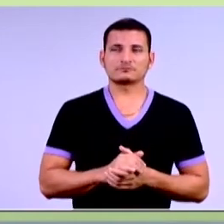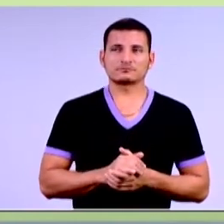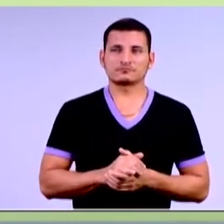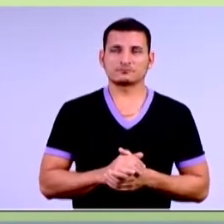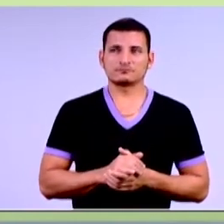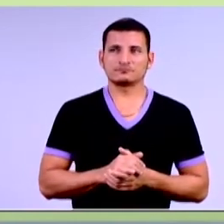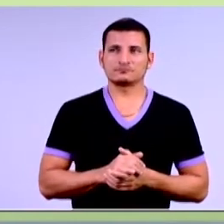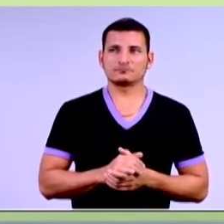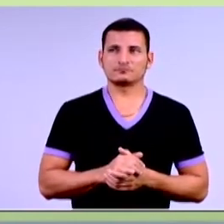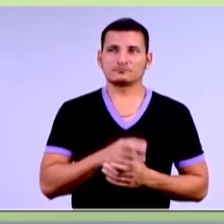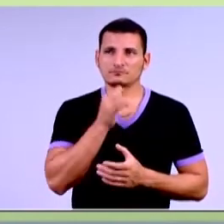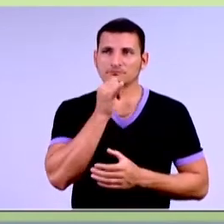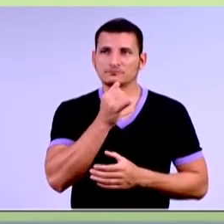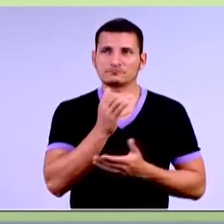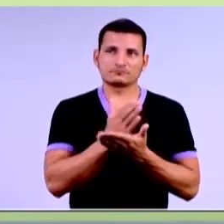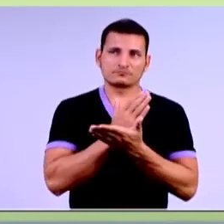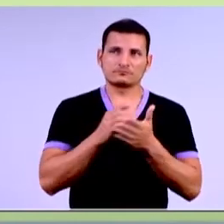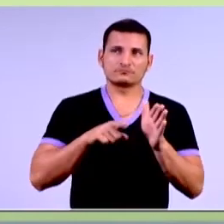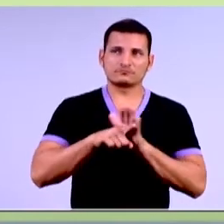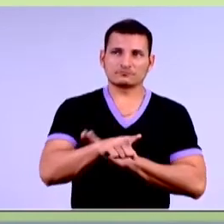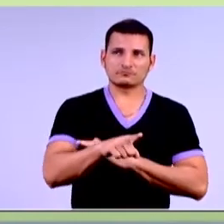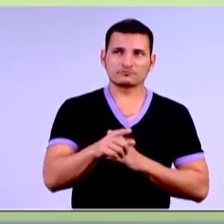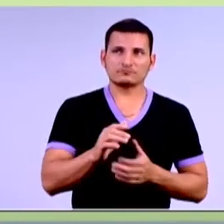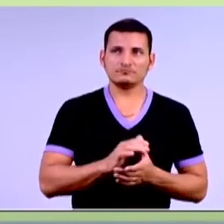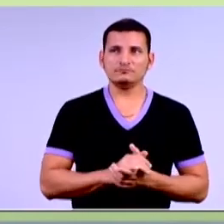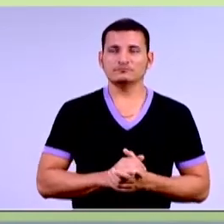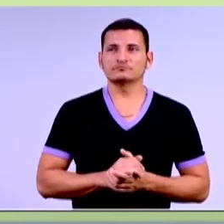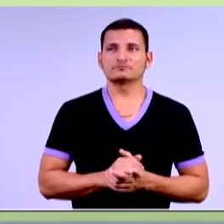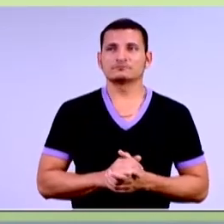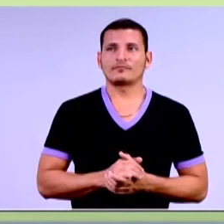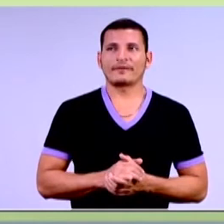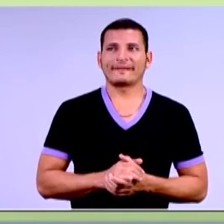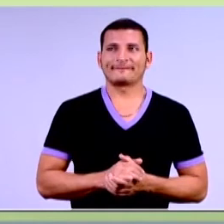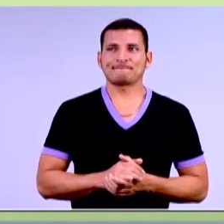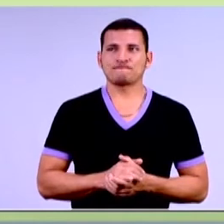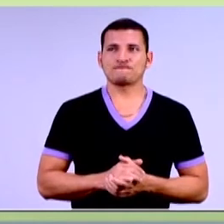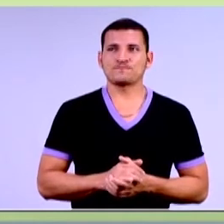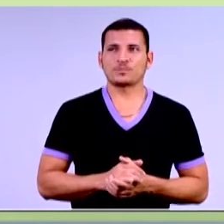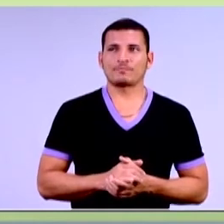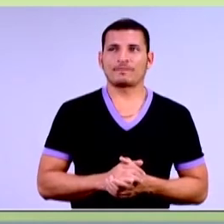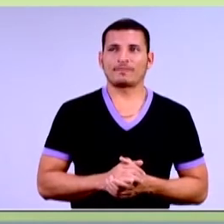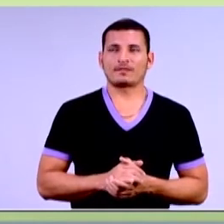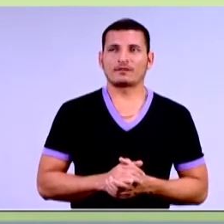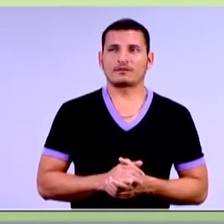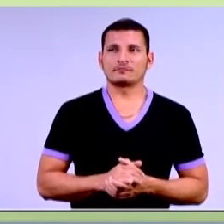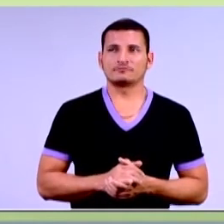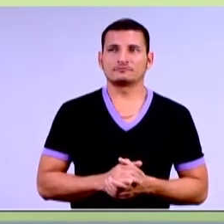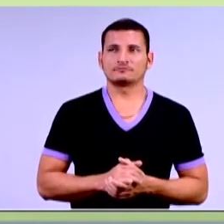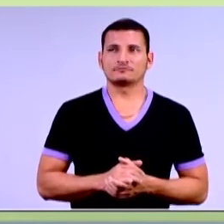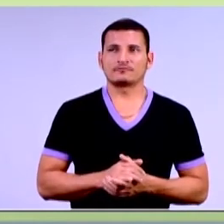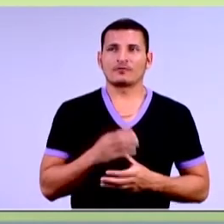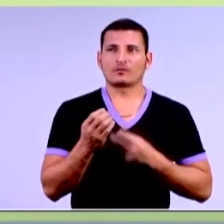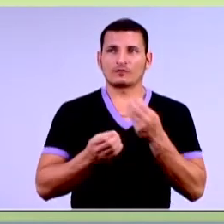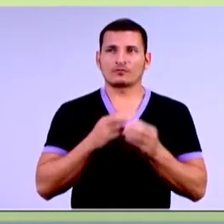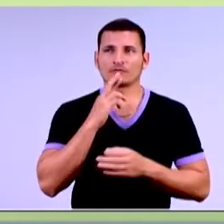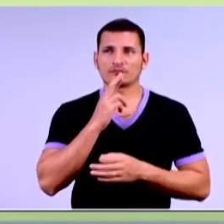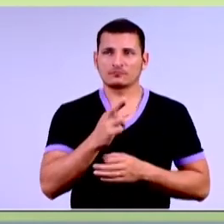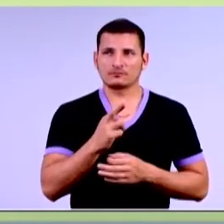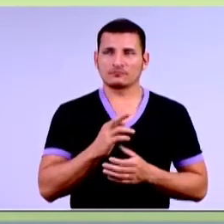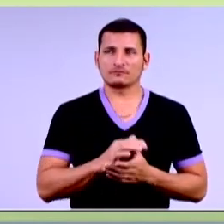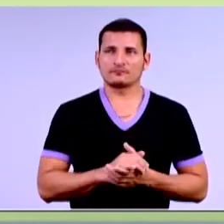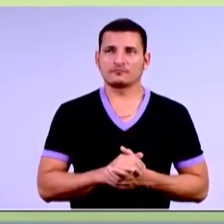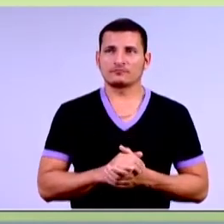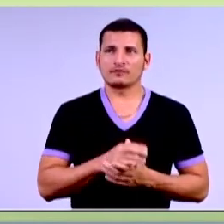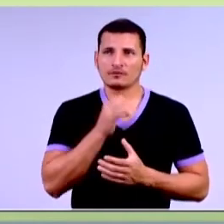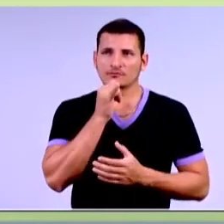caso alguém que faça essa pergunta o ele o be a campina procon-pe uri processual como seria a resposta no caso